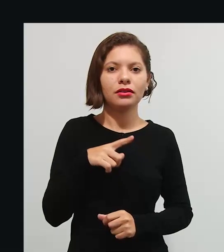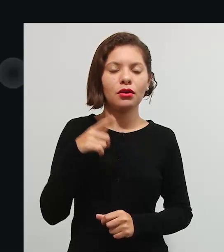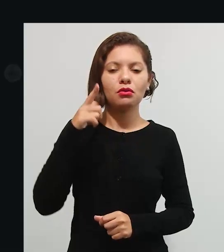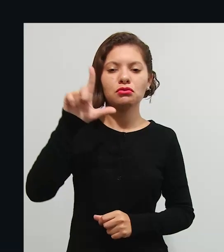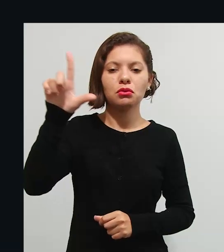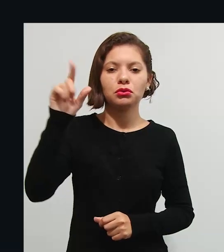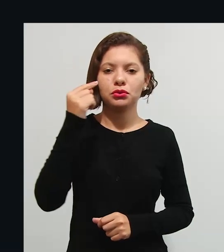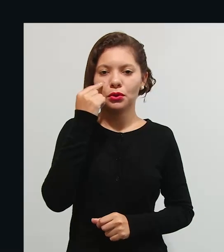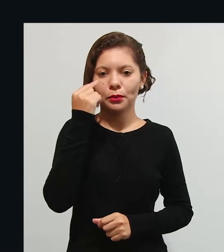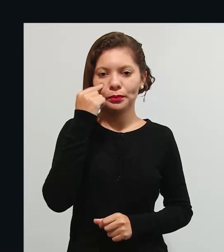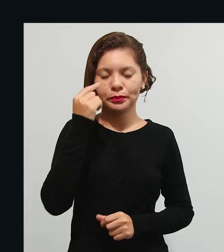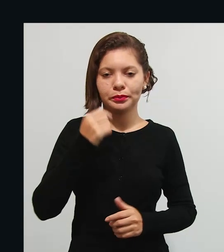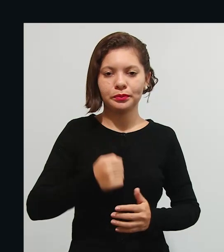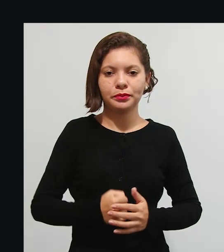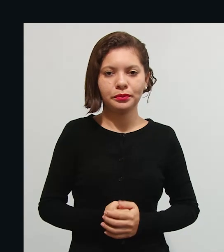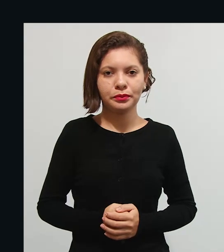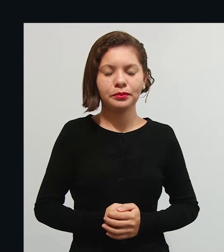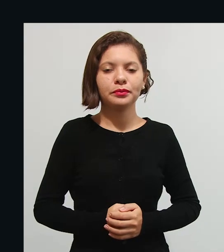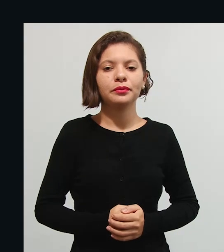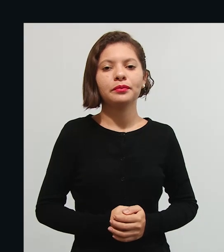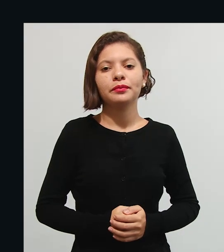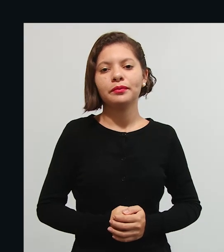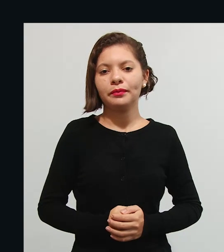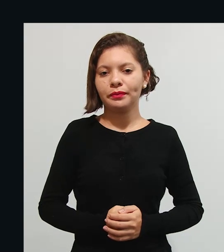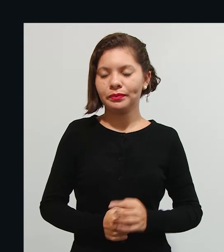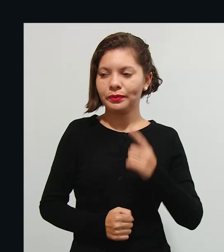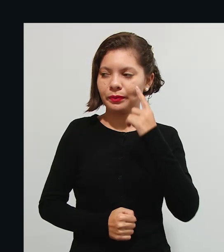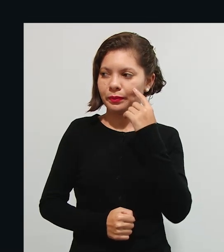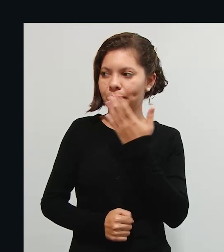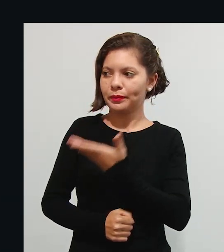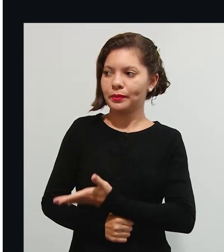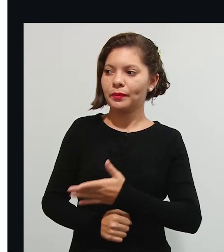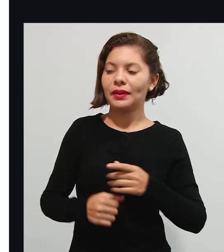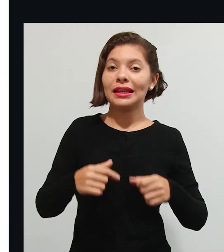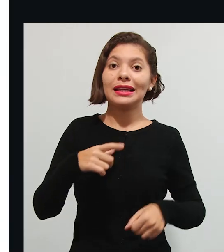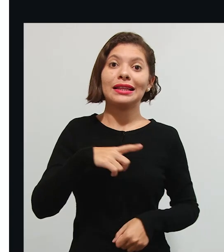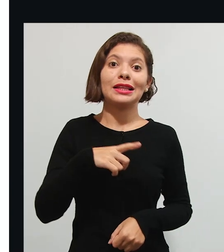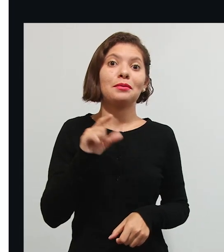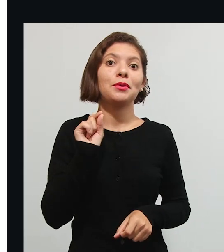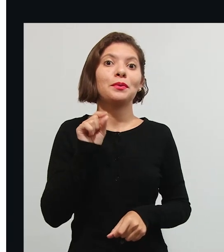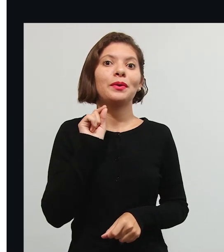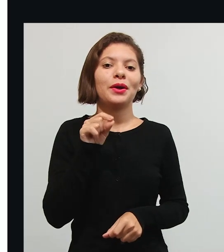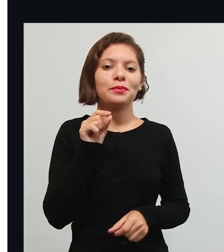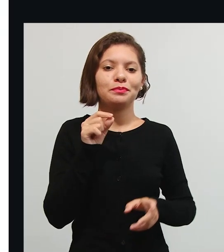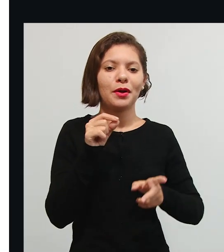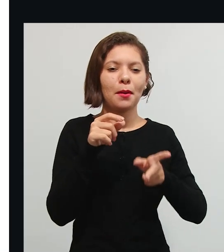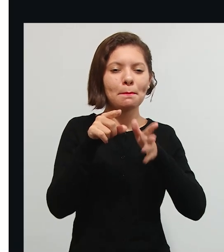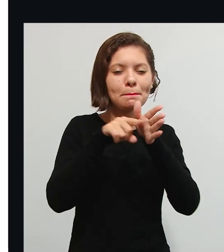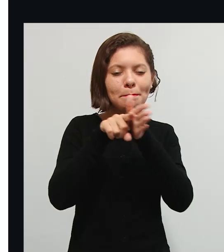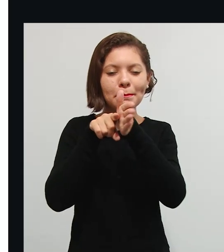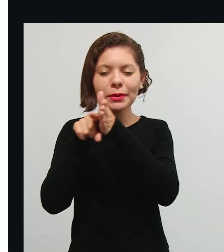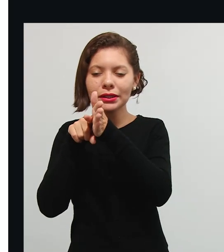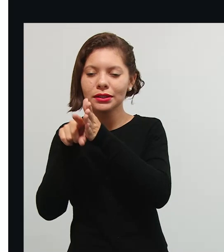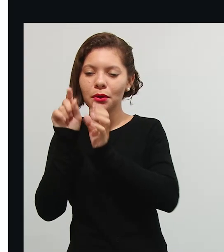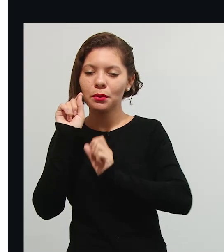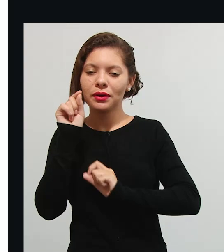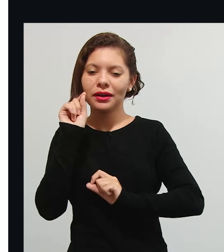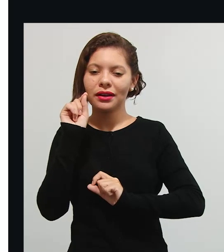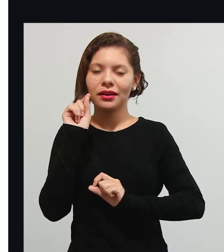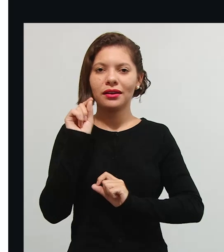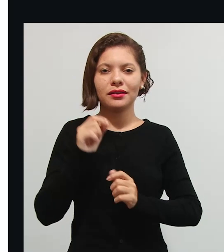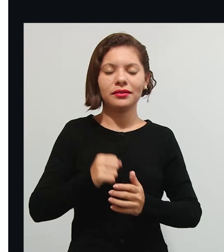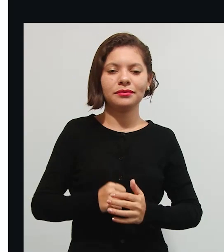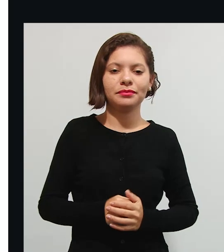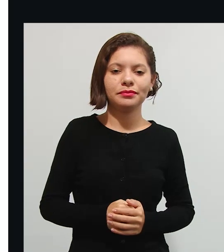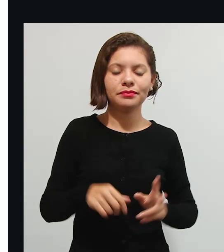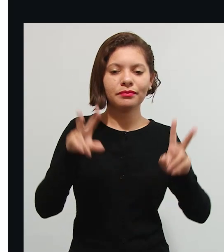compartilhar práticas investigativas e projetar uma pesquisa com o quê? Com base na